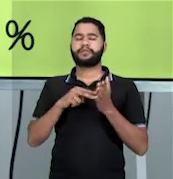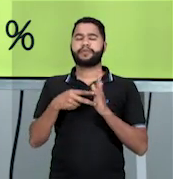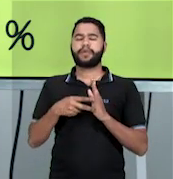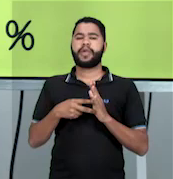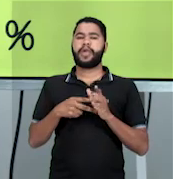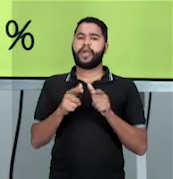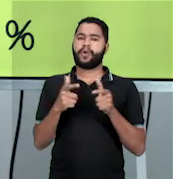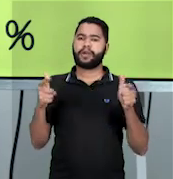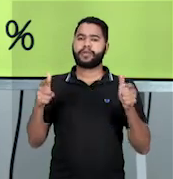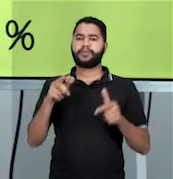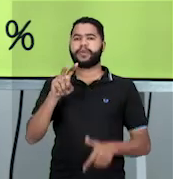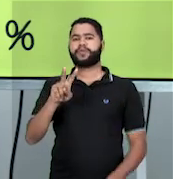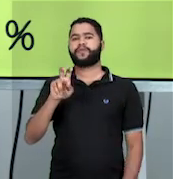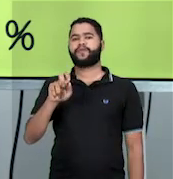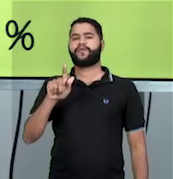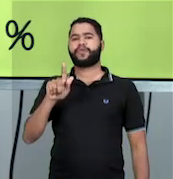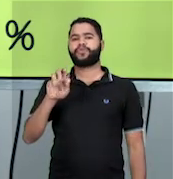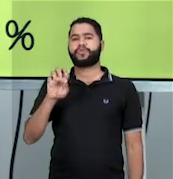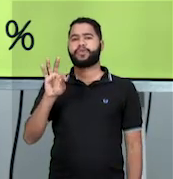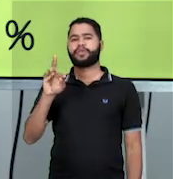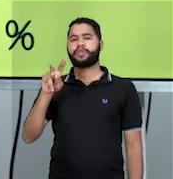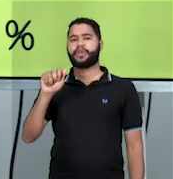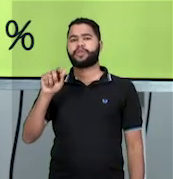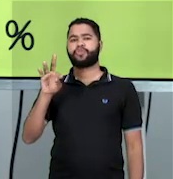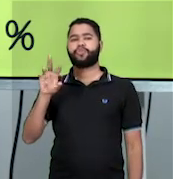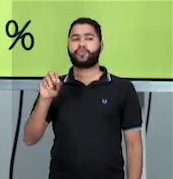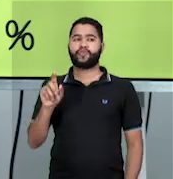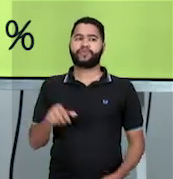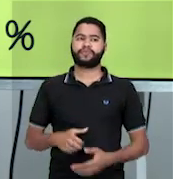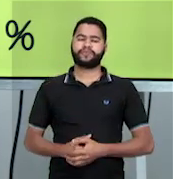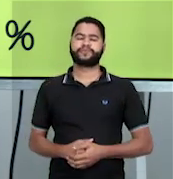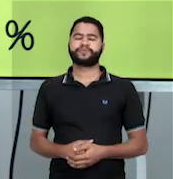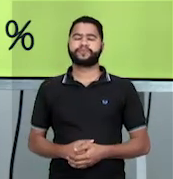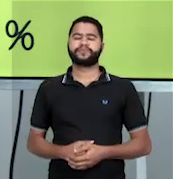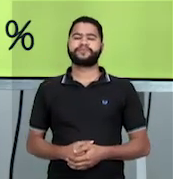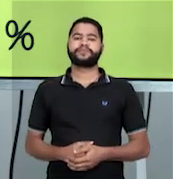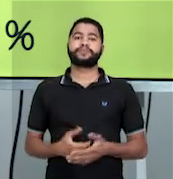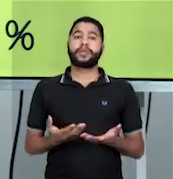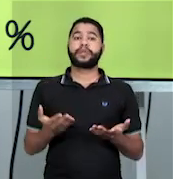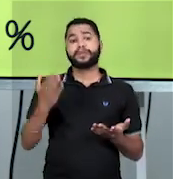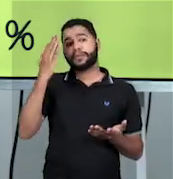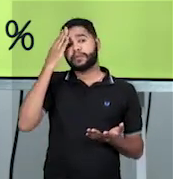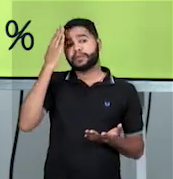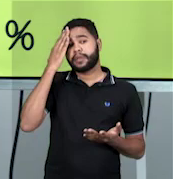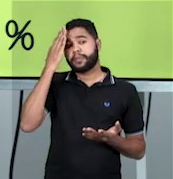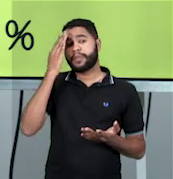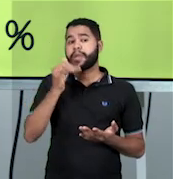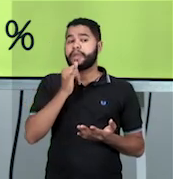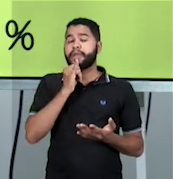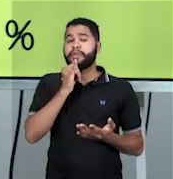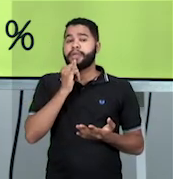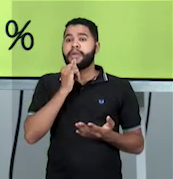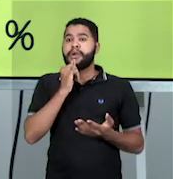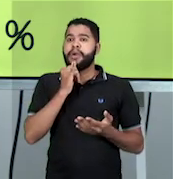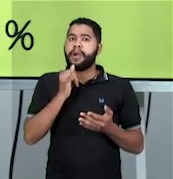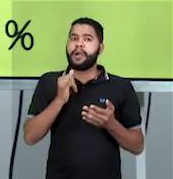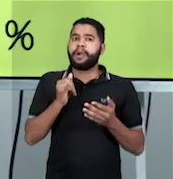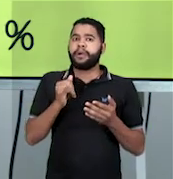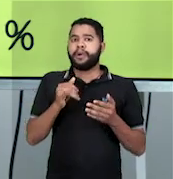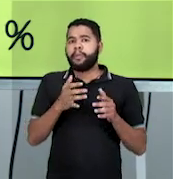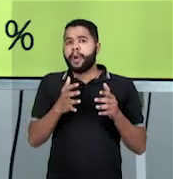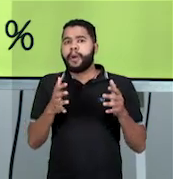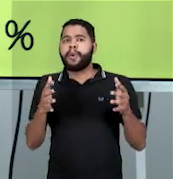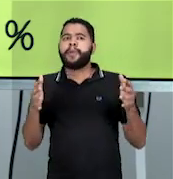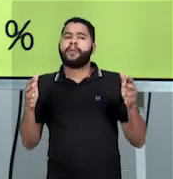um comparativo, você vai fazer aí, ó, no caso, essa diferença entre essas duas taxas para saber como é que está a transição demográfica